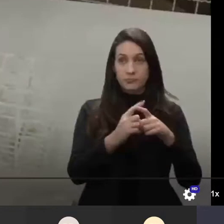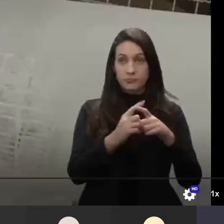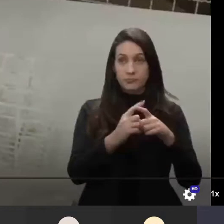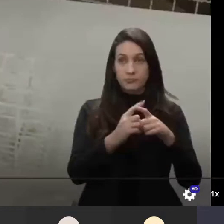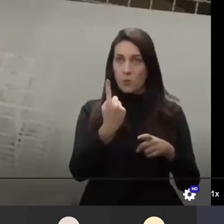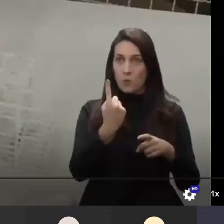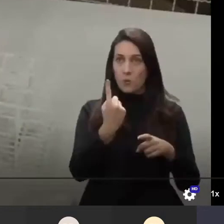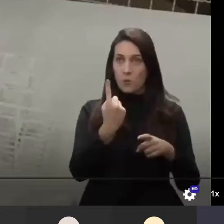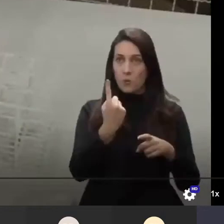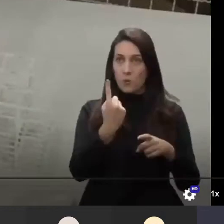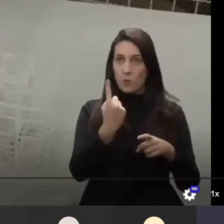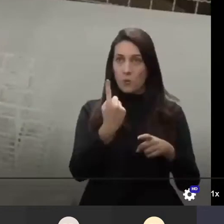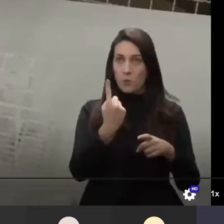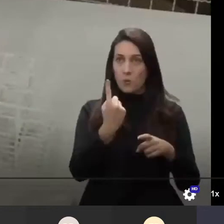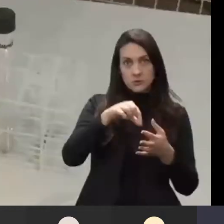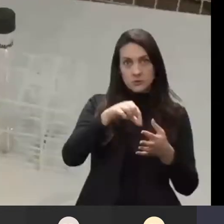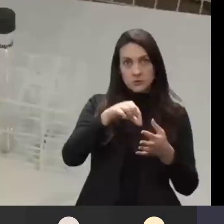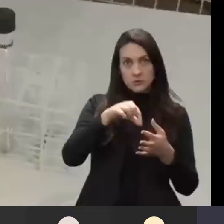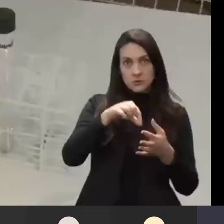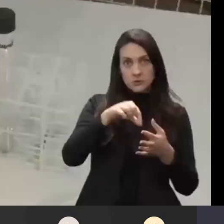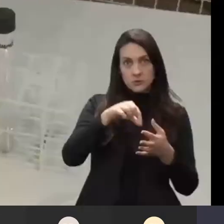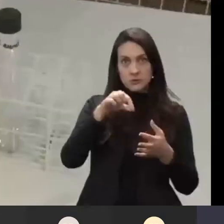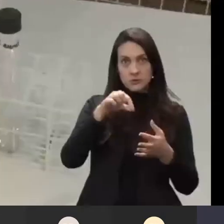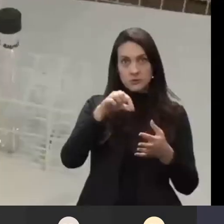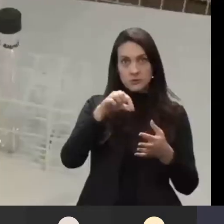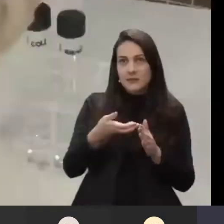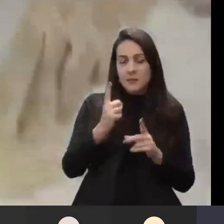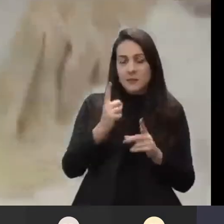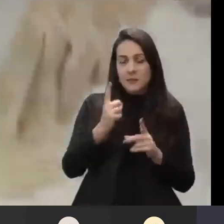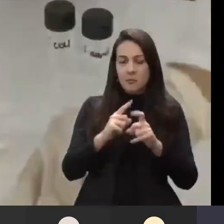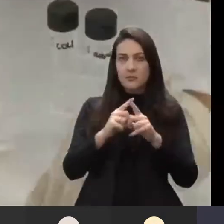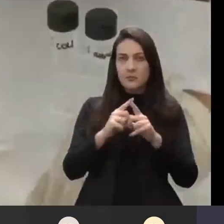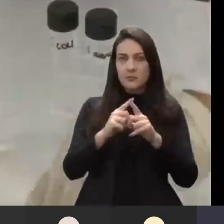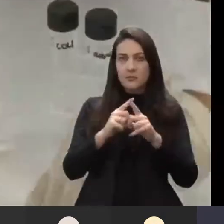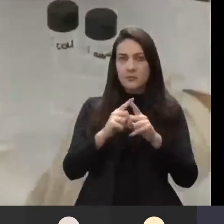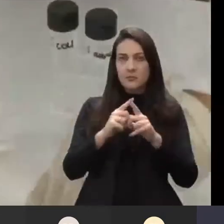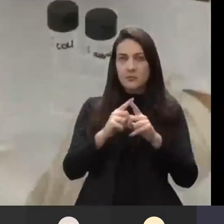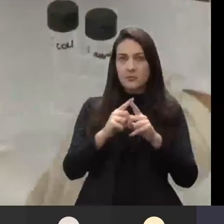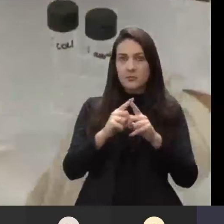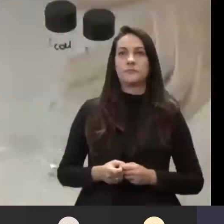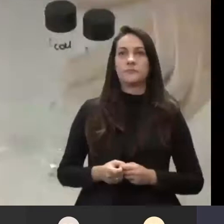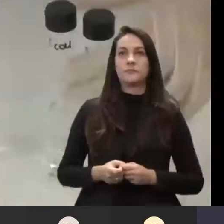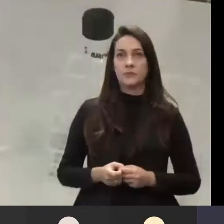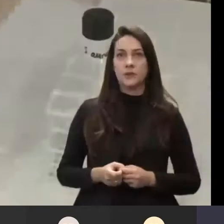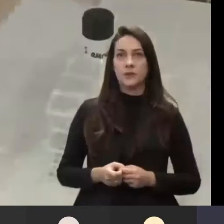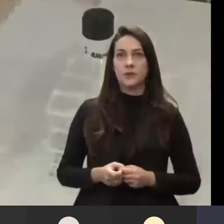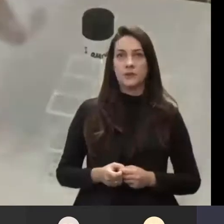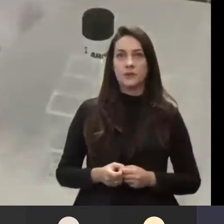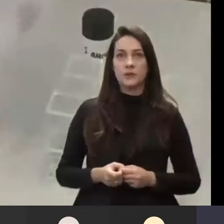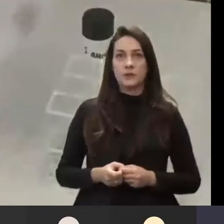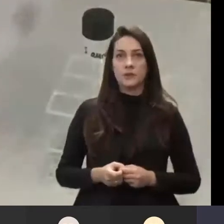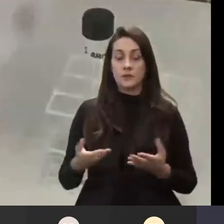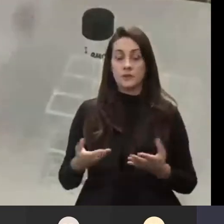raspado dessa colônia, dessa cepa bacteriana, e vai transferir para o tubo contendo a